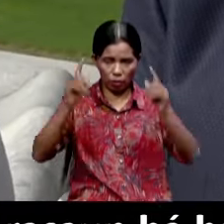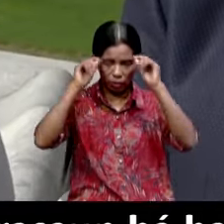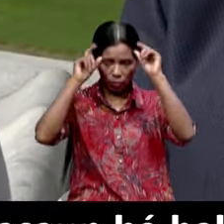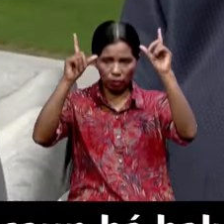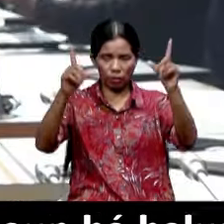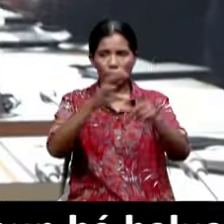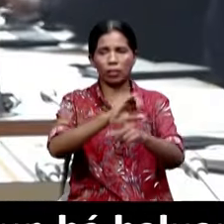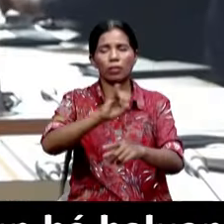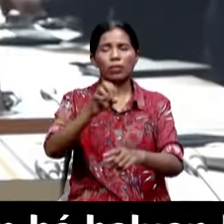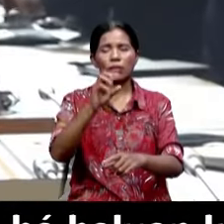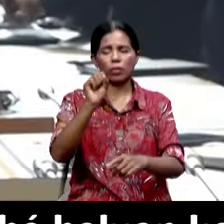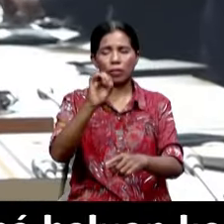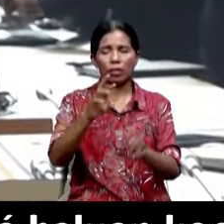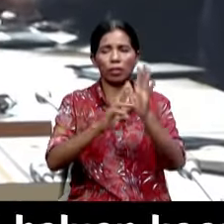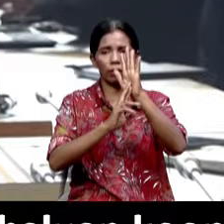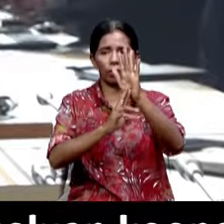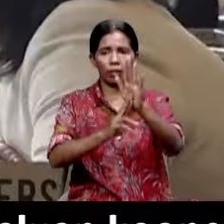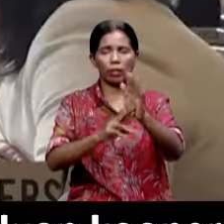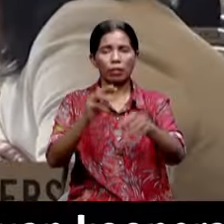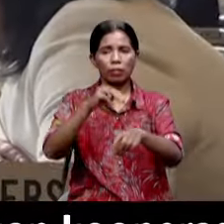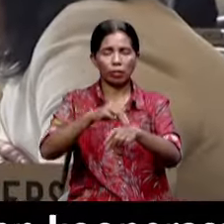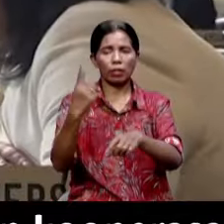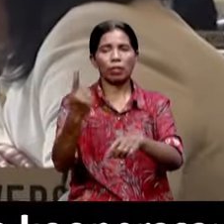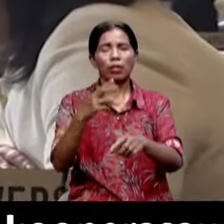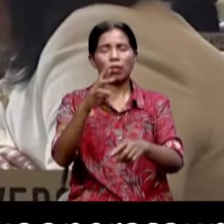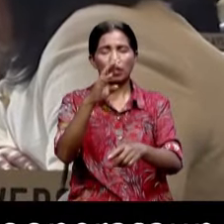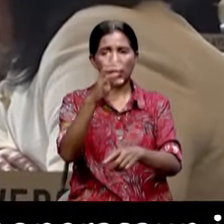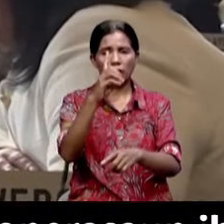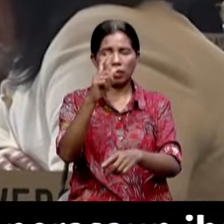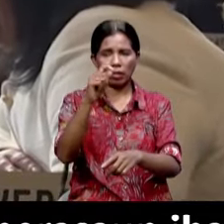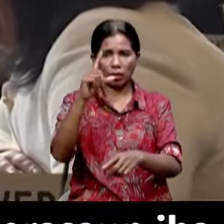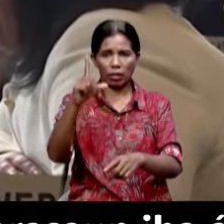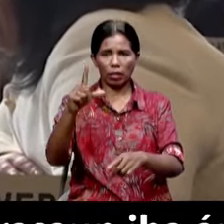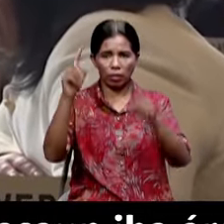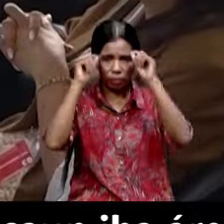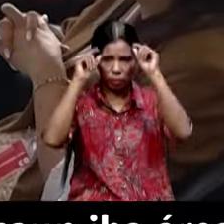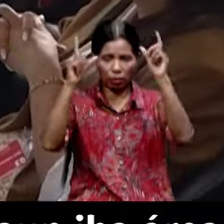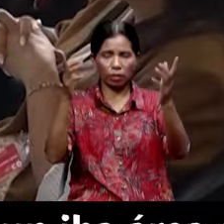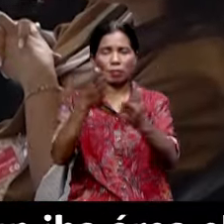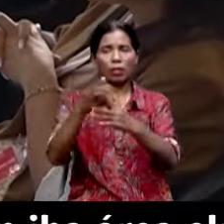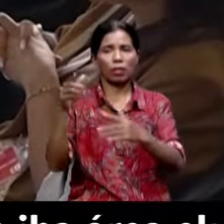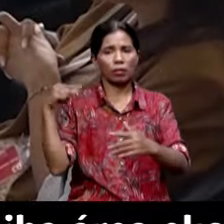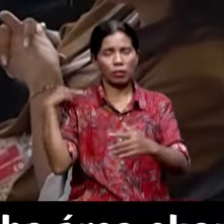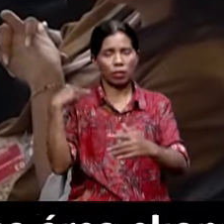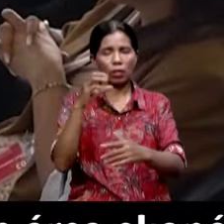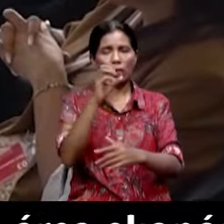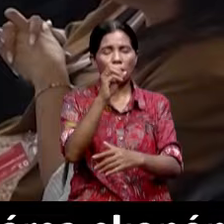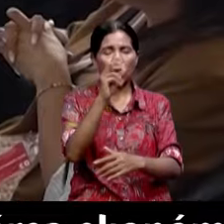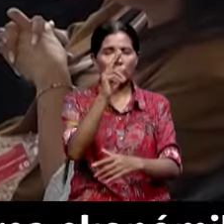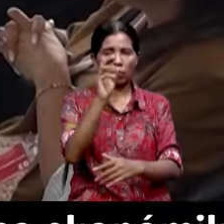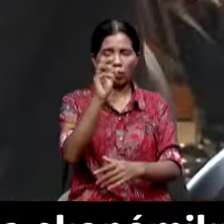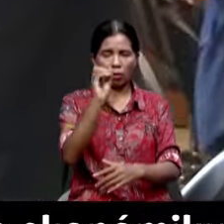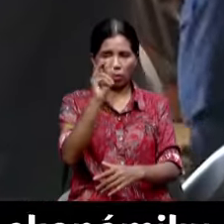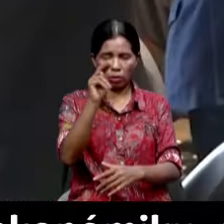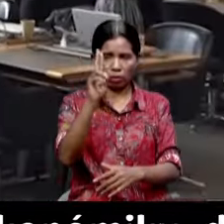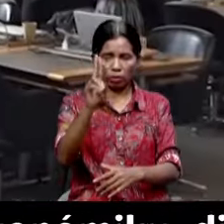Genebra, Suíça, no representante missão permanente República Democrática Timor-Leste Nian, ba Gabinete Nações Unidas Nian, na